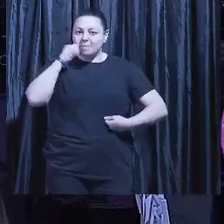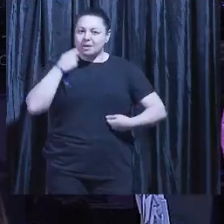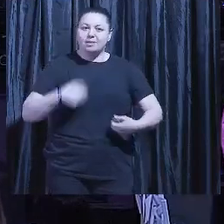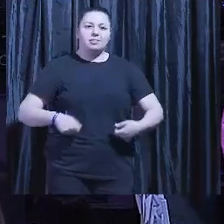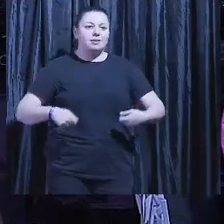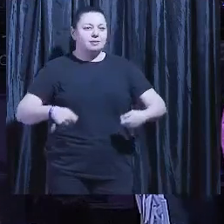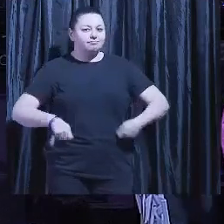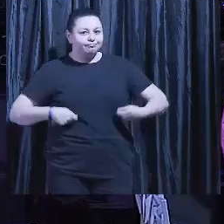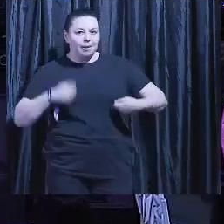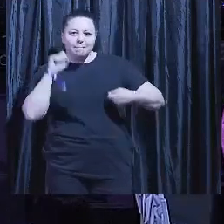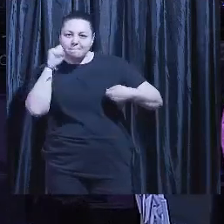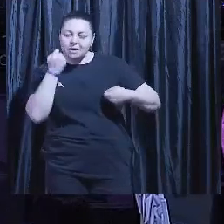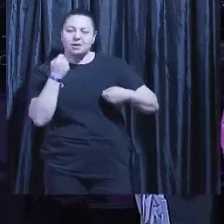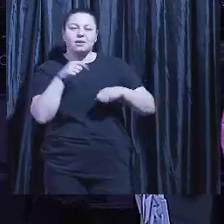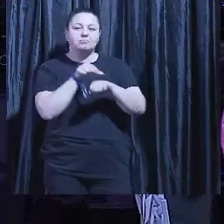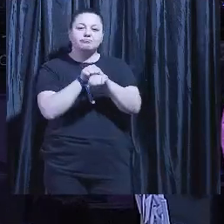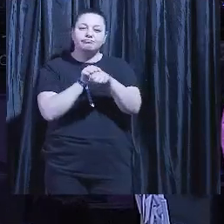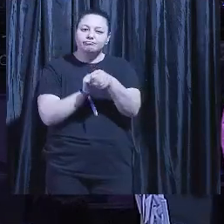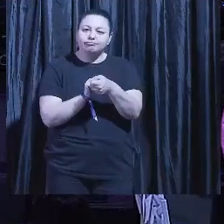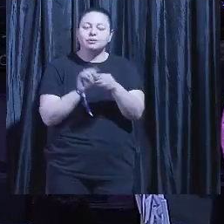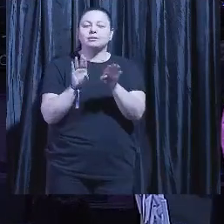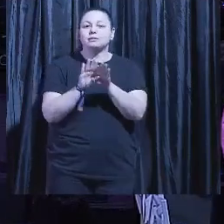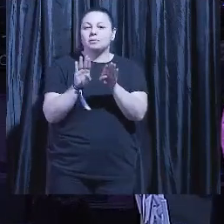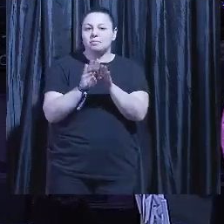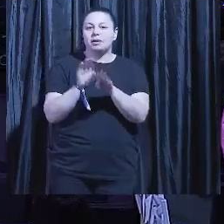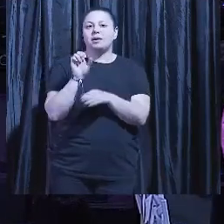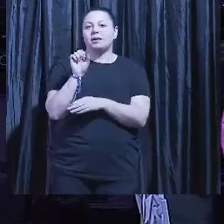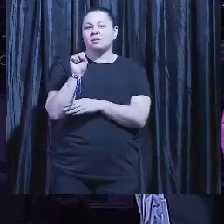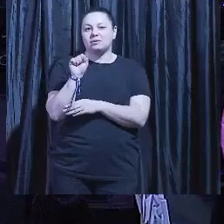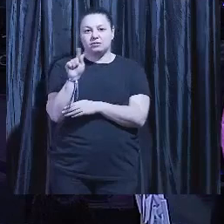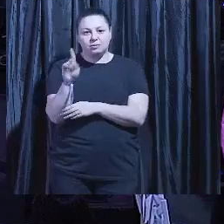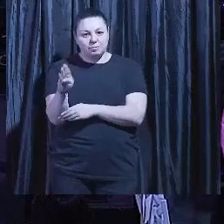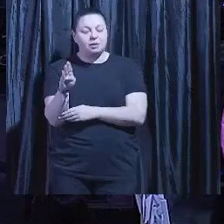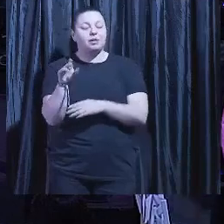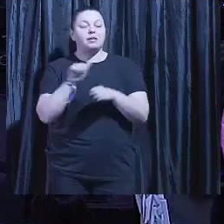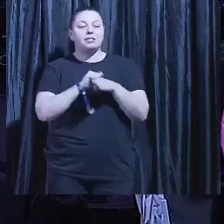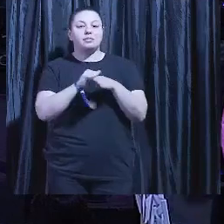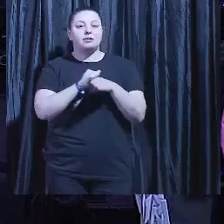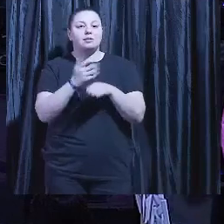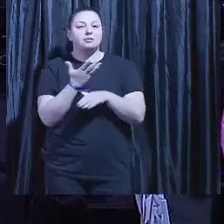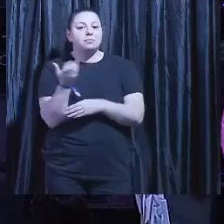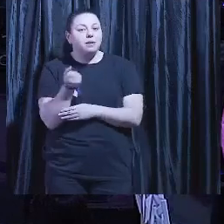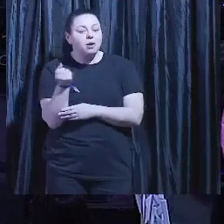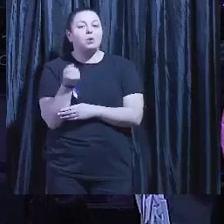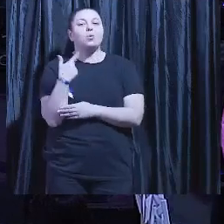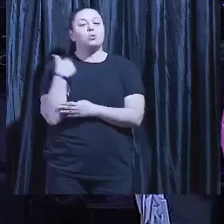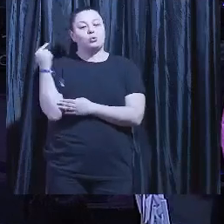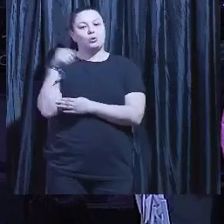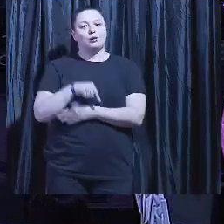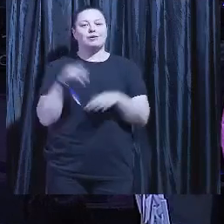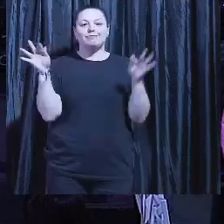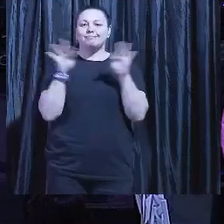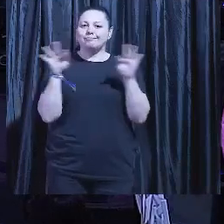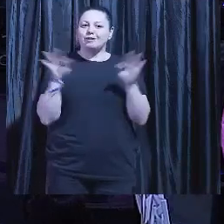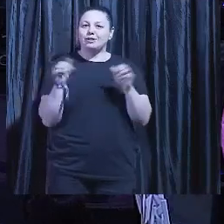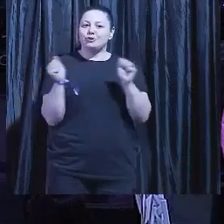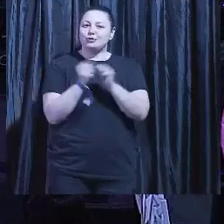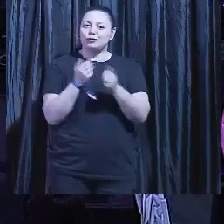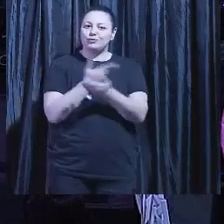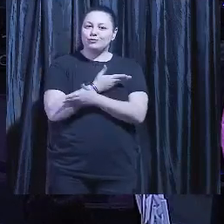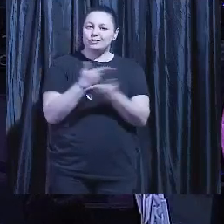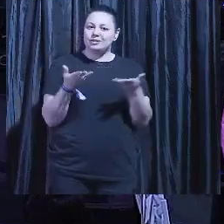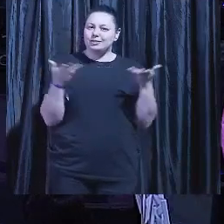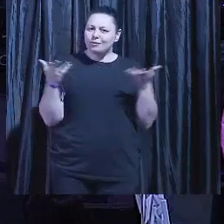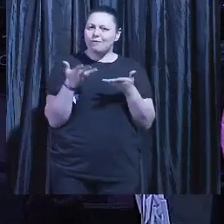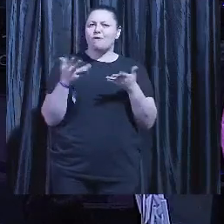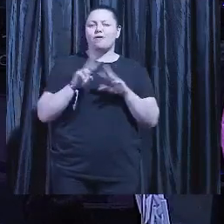calça preta, uma pulseirinha Social Good, um tênis branco. Estou muito feliz de estar aqui com vocês, trocar uma ideia, falar da história, do sonho,